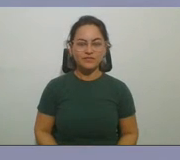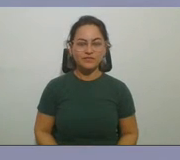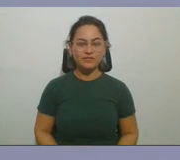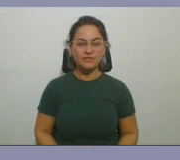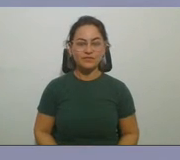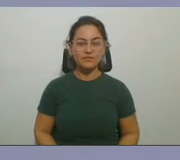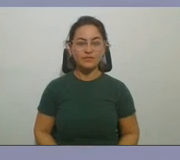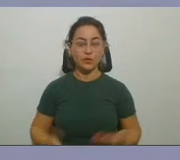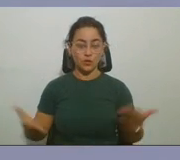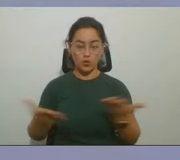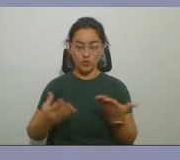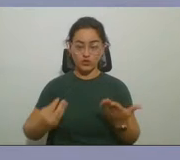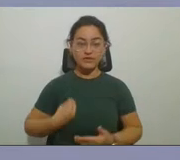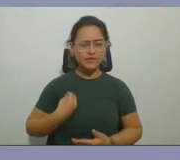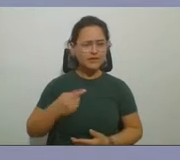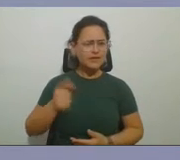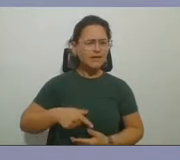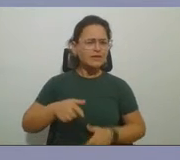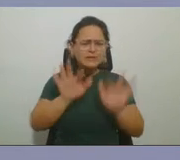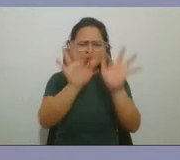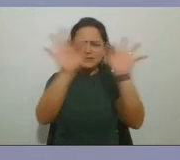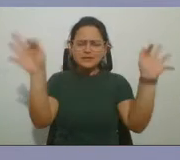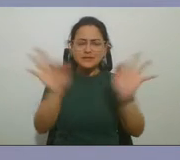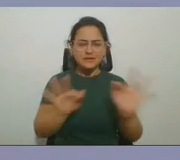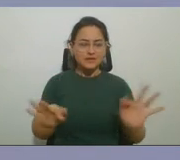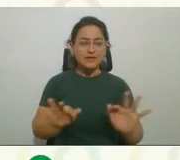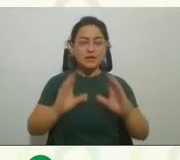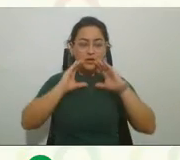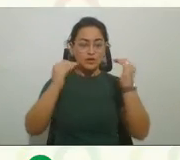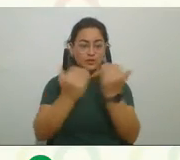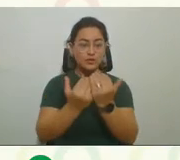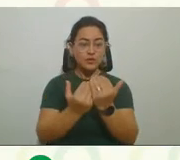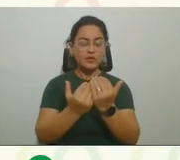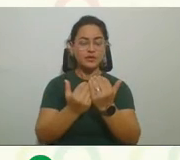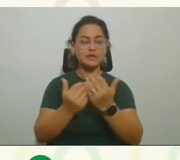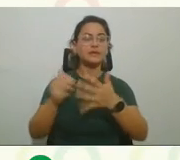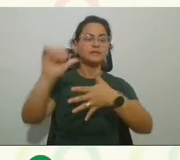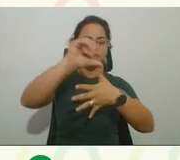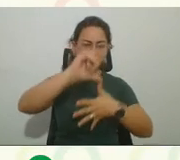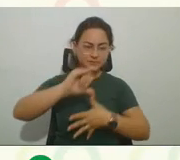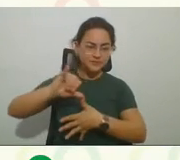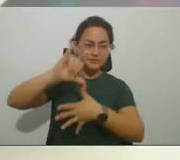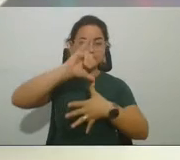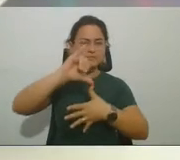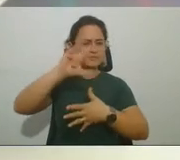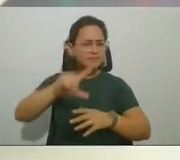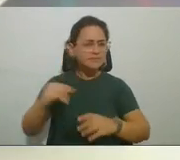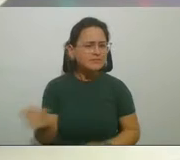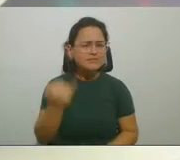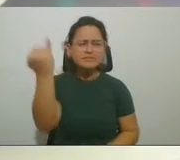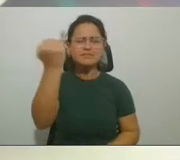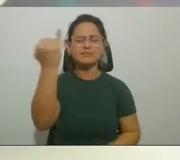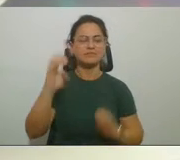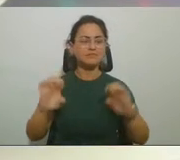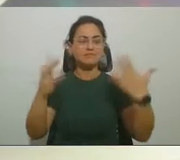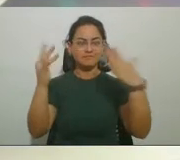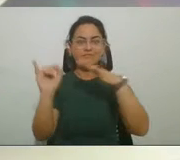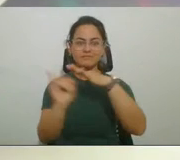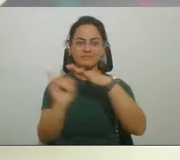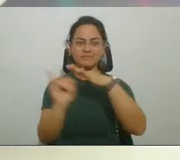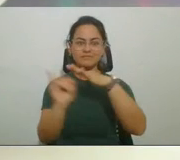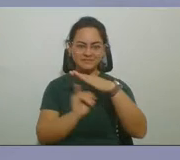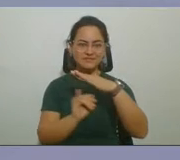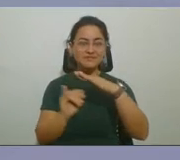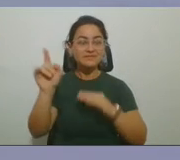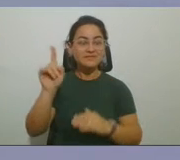alegria. O Congresso Ibero-Americano constitui-se de importante evento institucional que congrega todas as